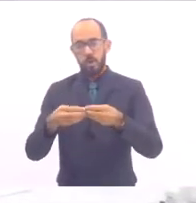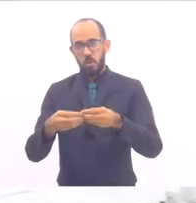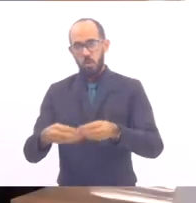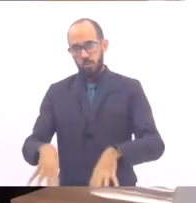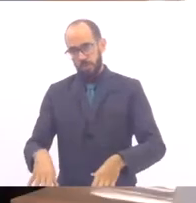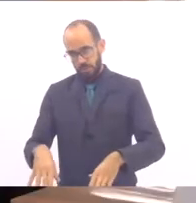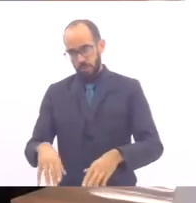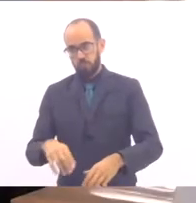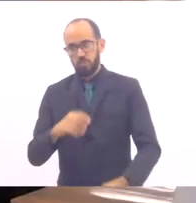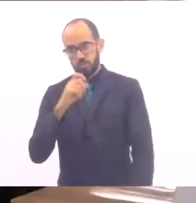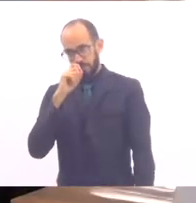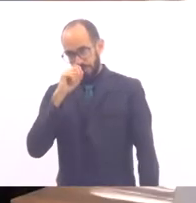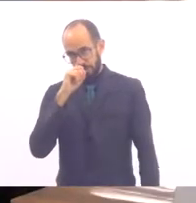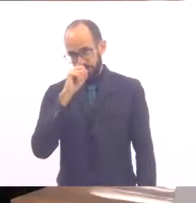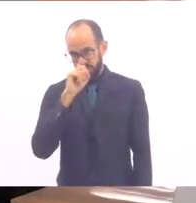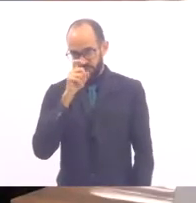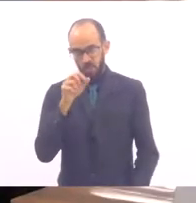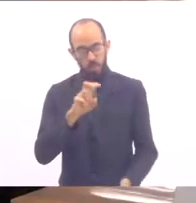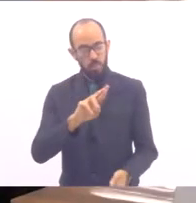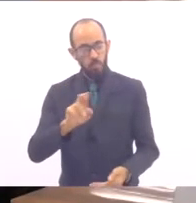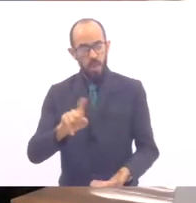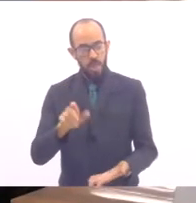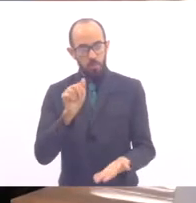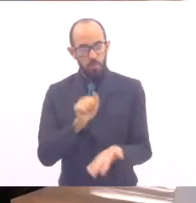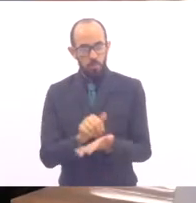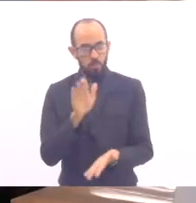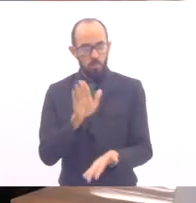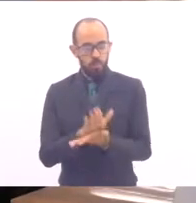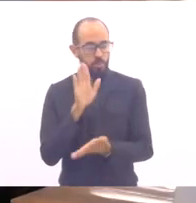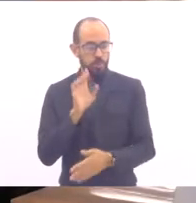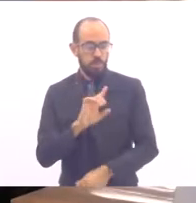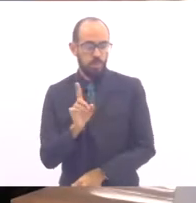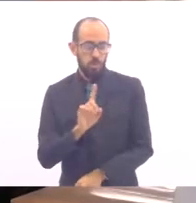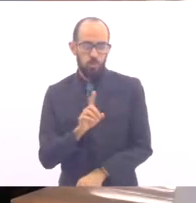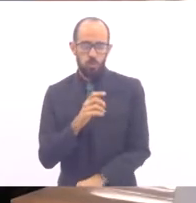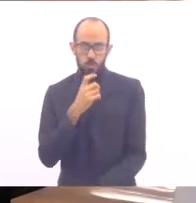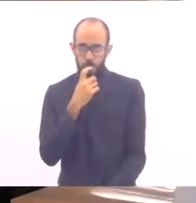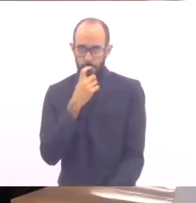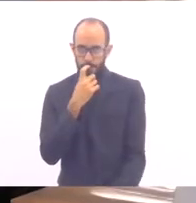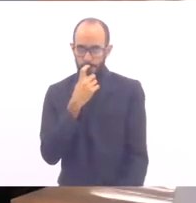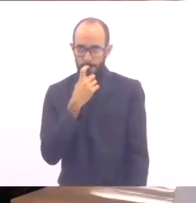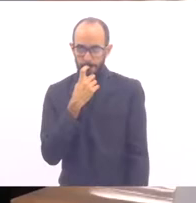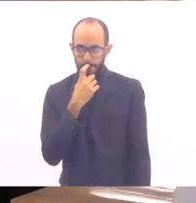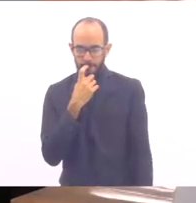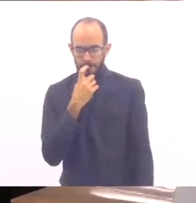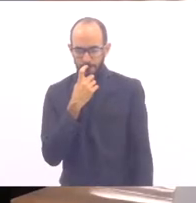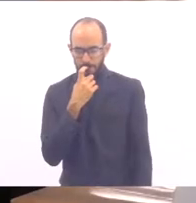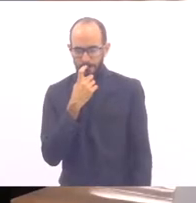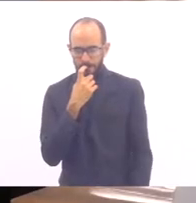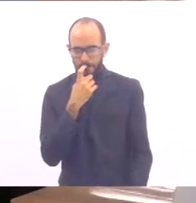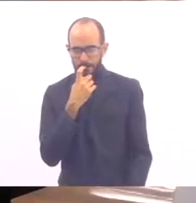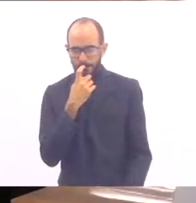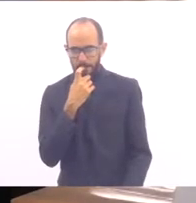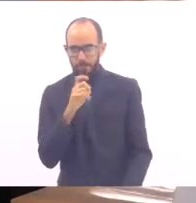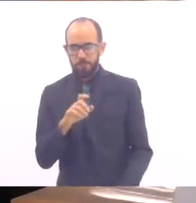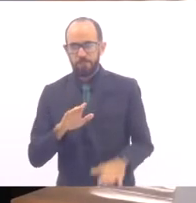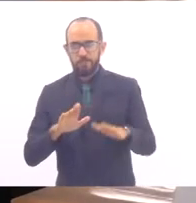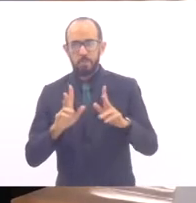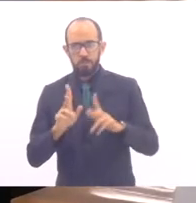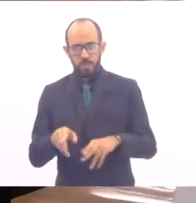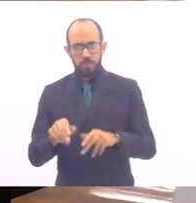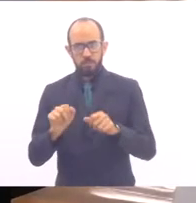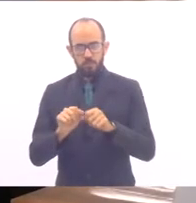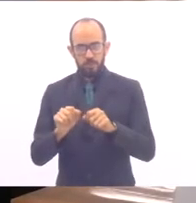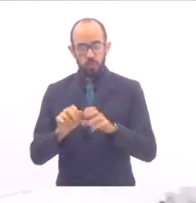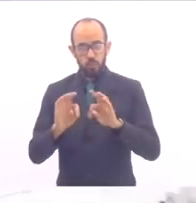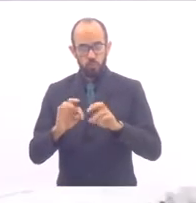legal, entre aspas. Não é punir, não é punir por nada. Punir são as multas, interdição, tudo. Mesmo fazendo tudo